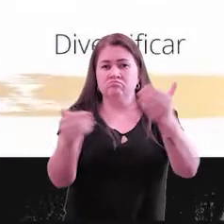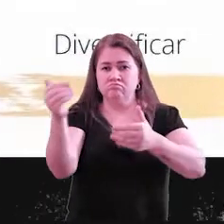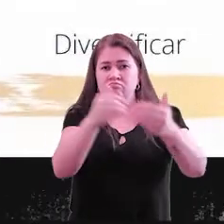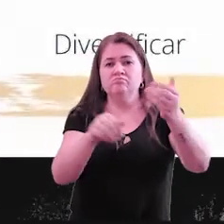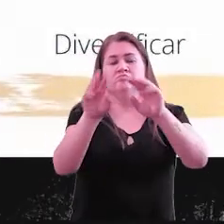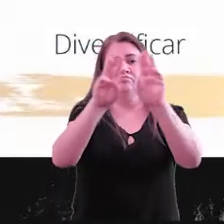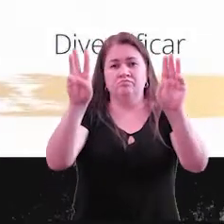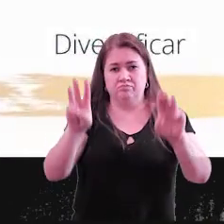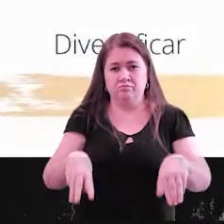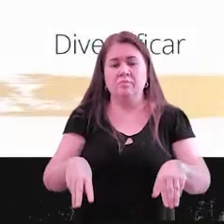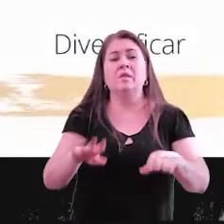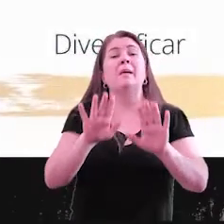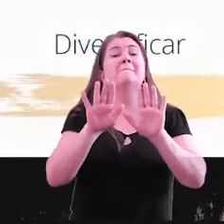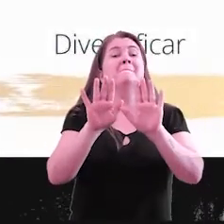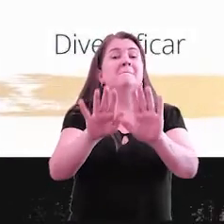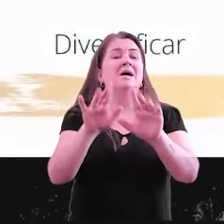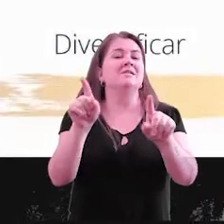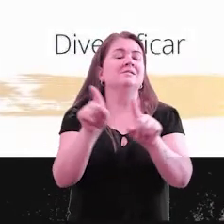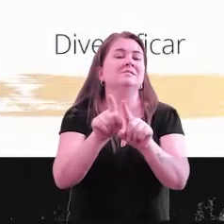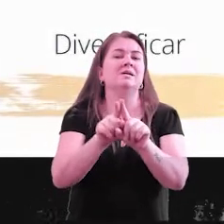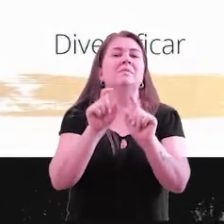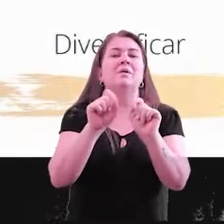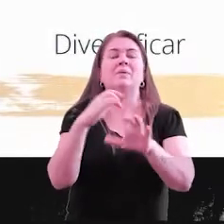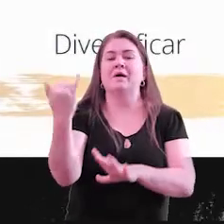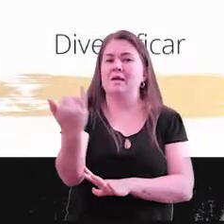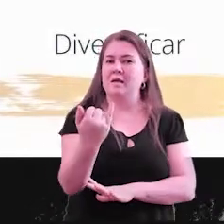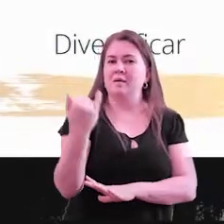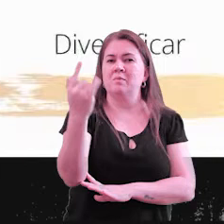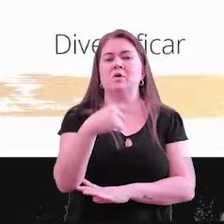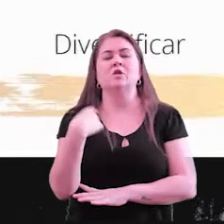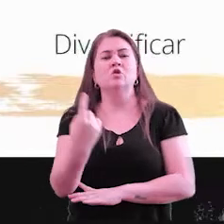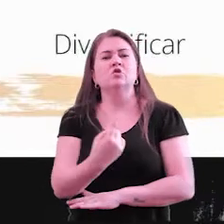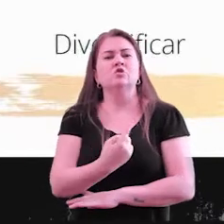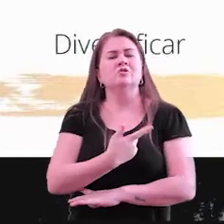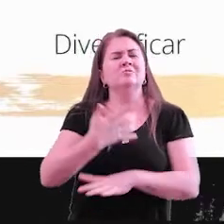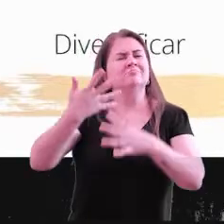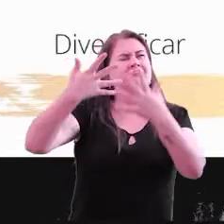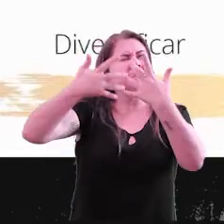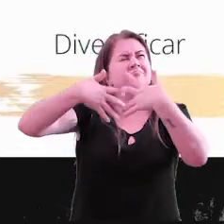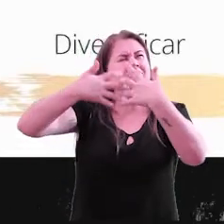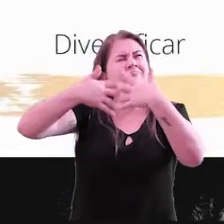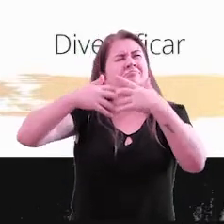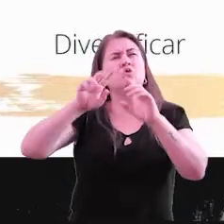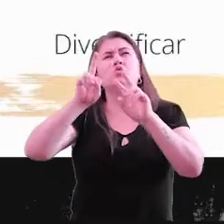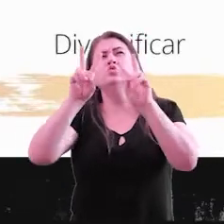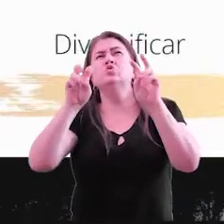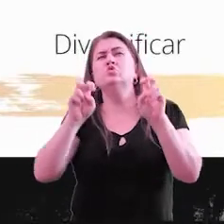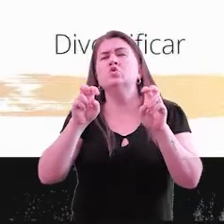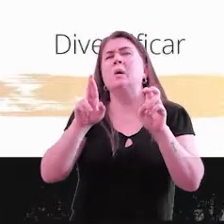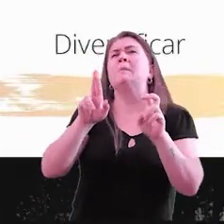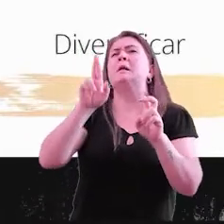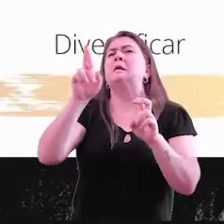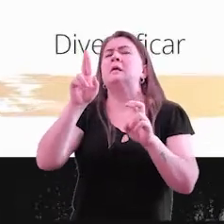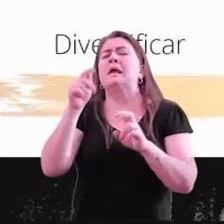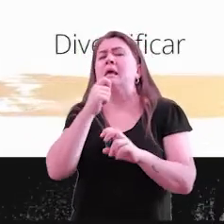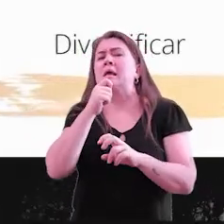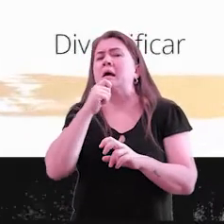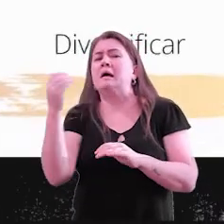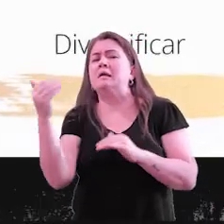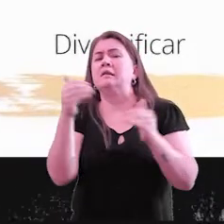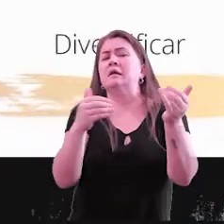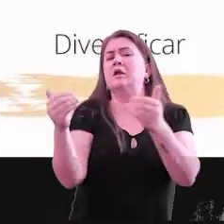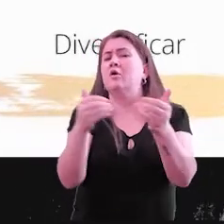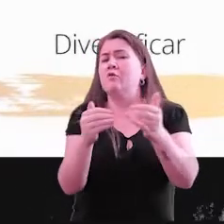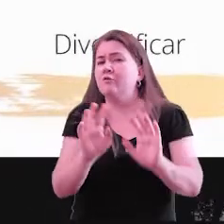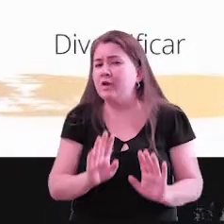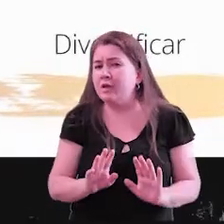uma reflexão a respeito de quem é que não está visitando essas instituições, essas exposições. Os